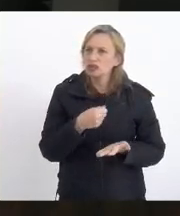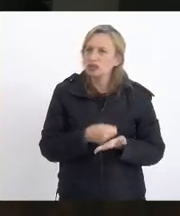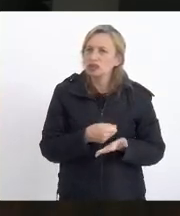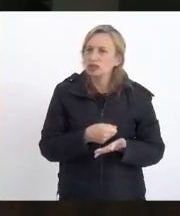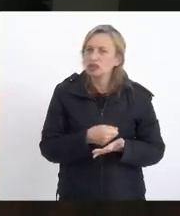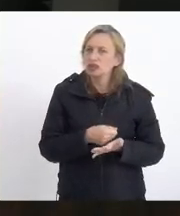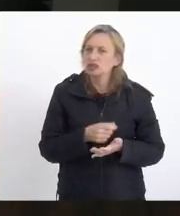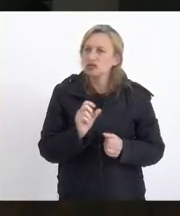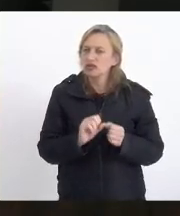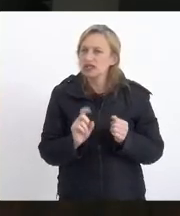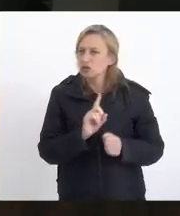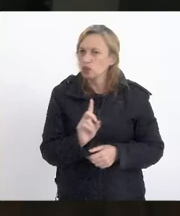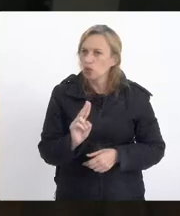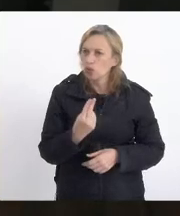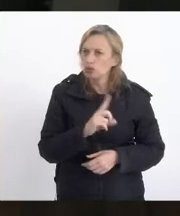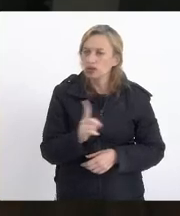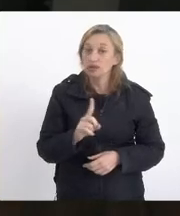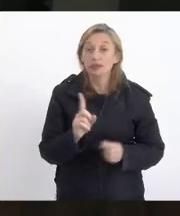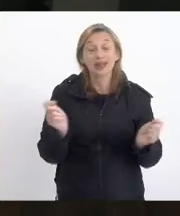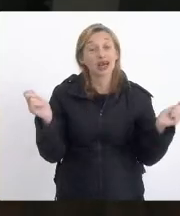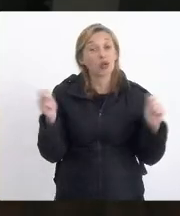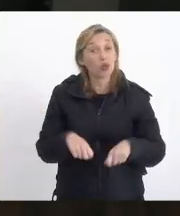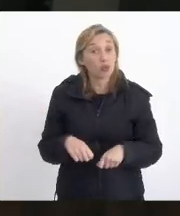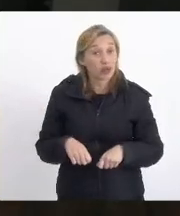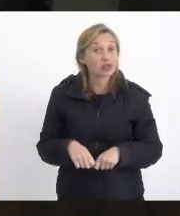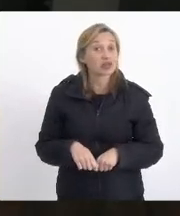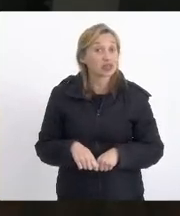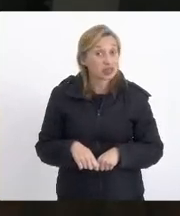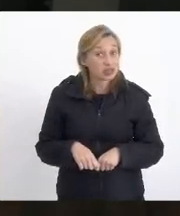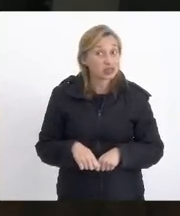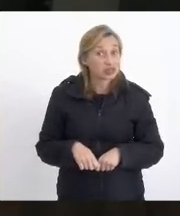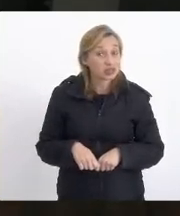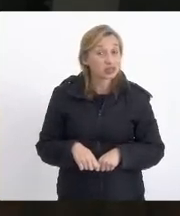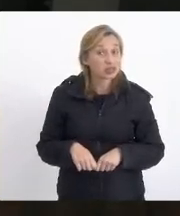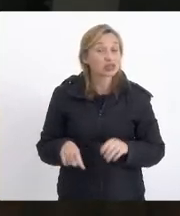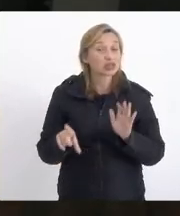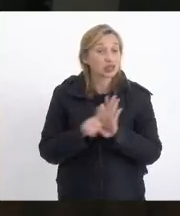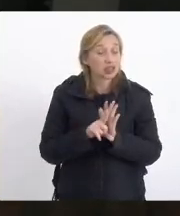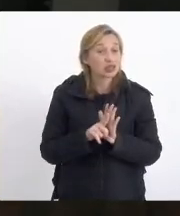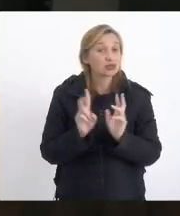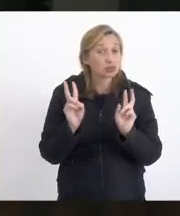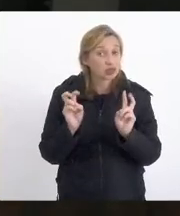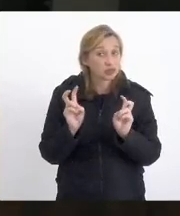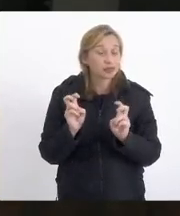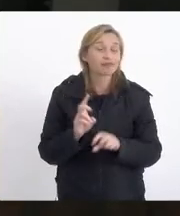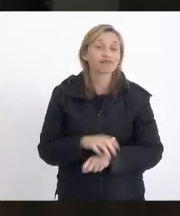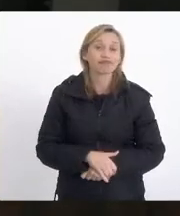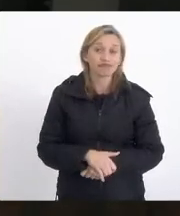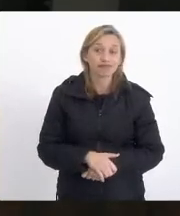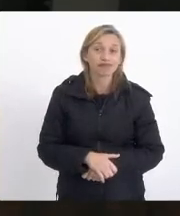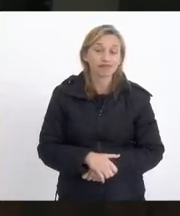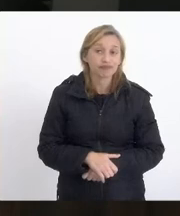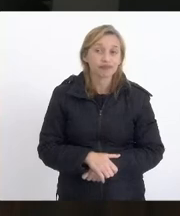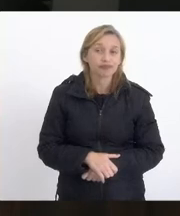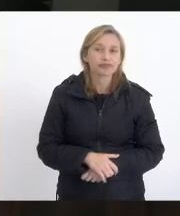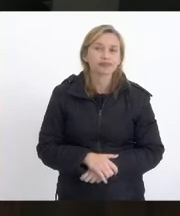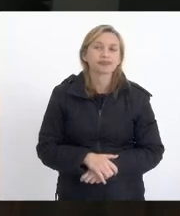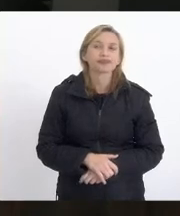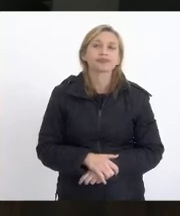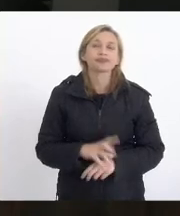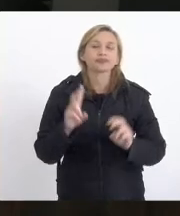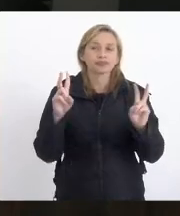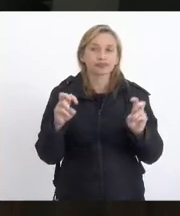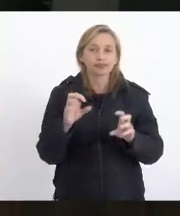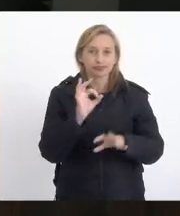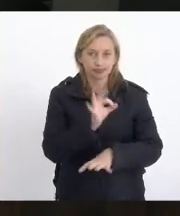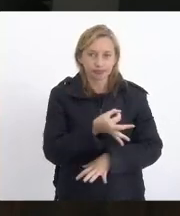não de fazer. Ele trata sobre a competência concorrente de legislar sobre o tema. Numa matéria